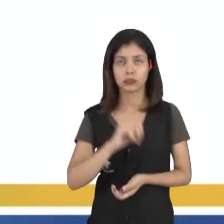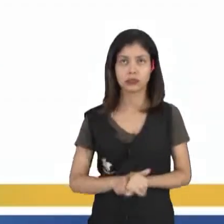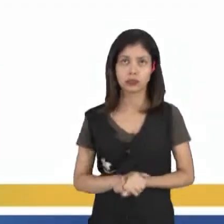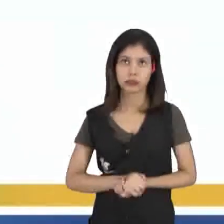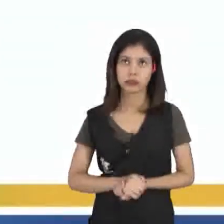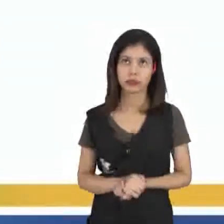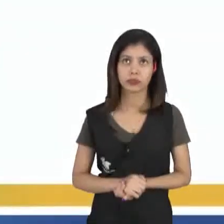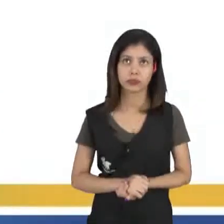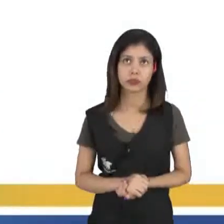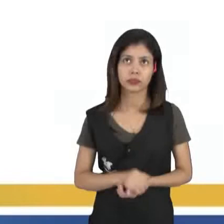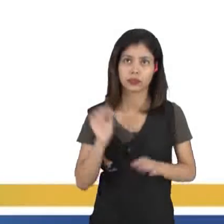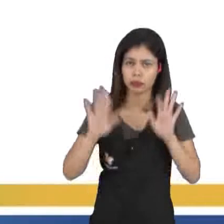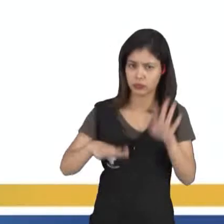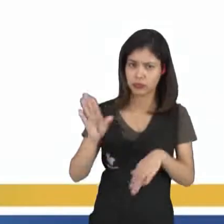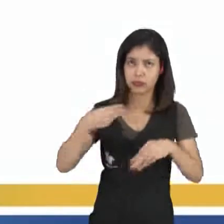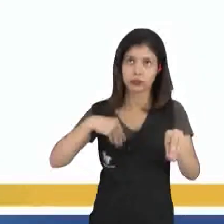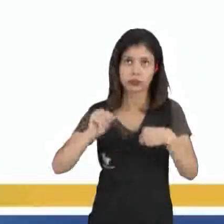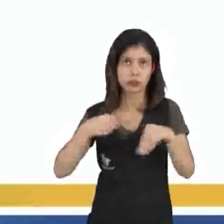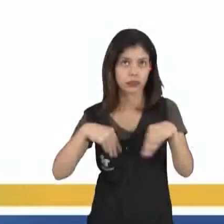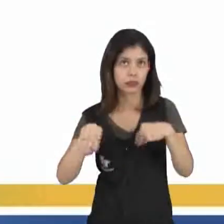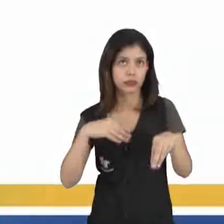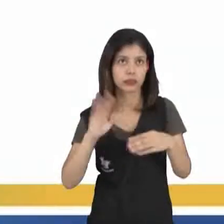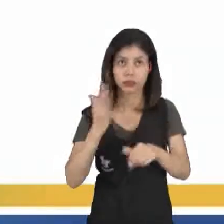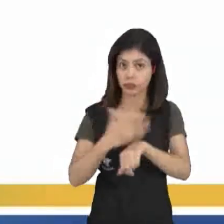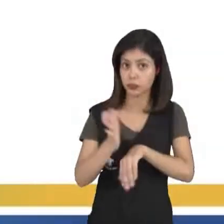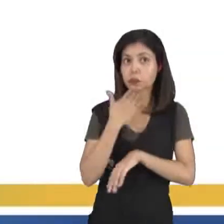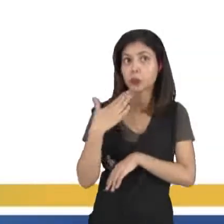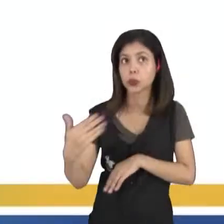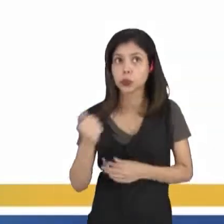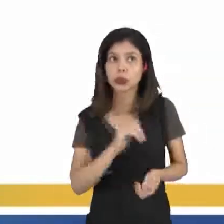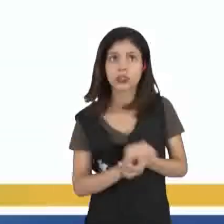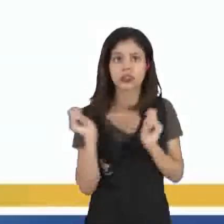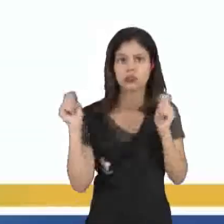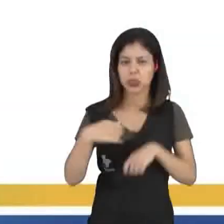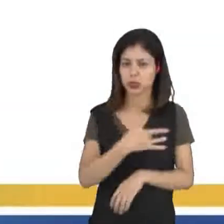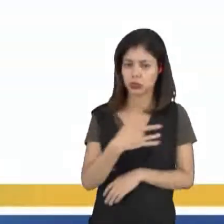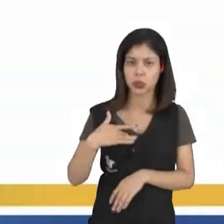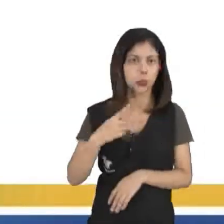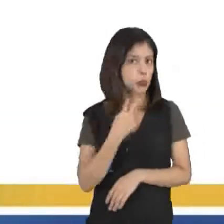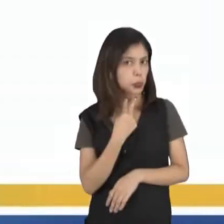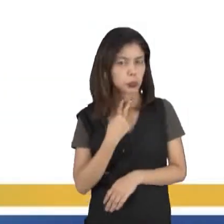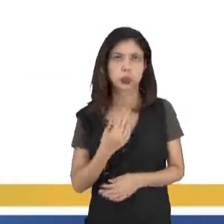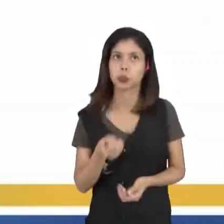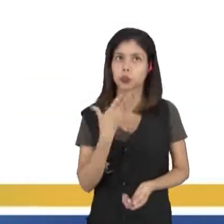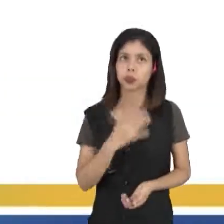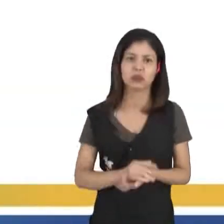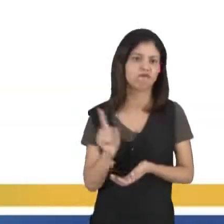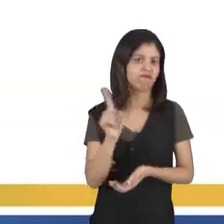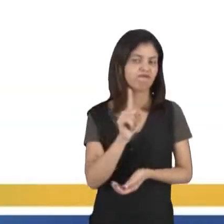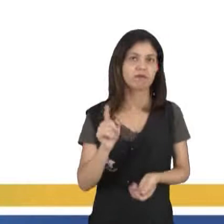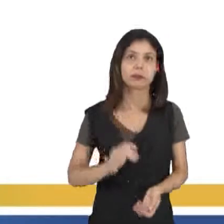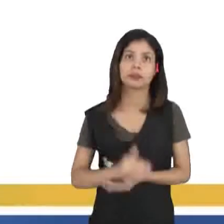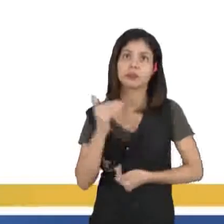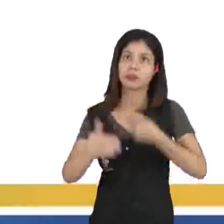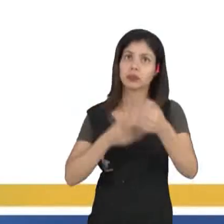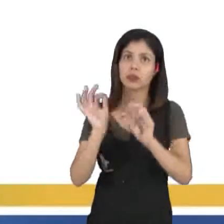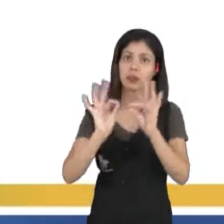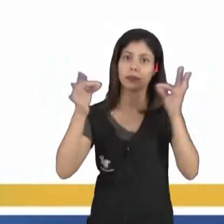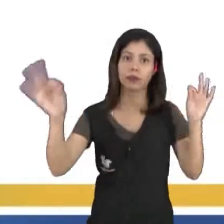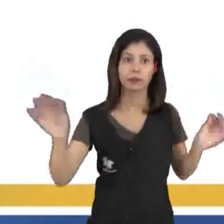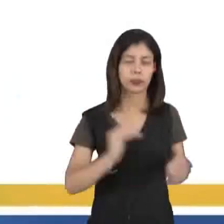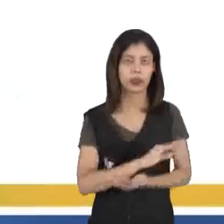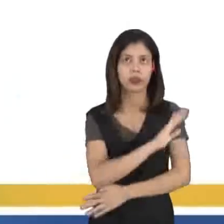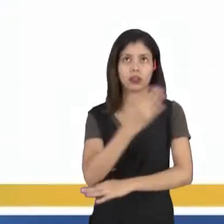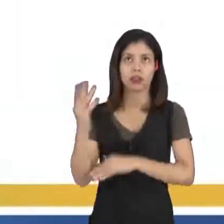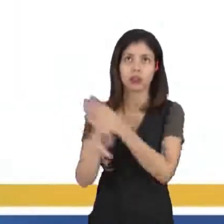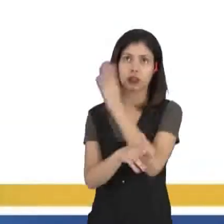produtos artificiais, que apesar de práticos, são péssimos à saúde, muito processados, muito distantes da